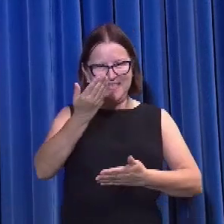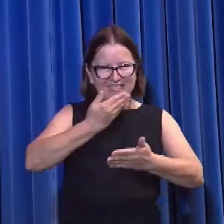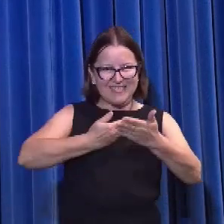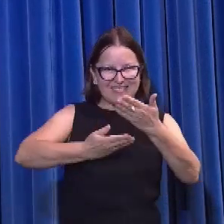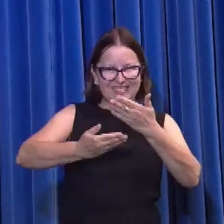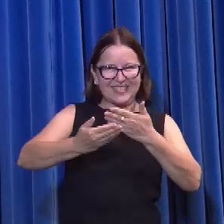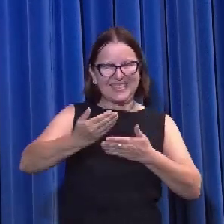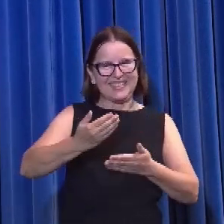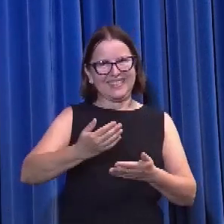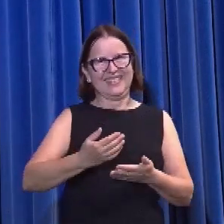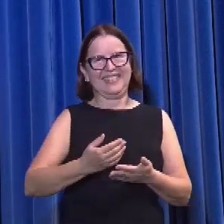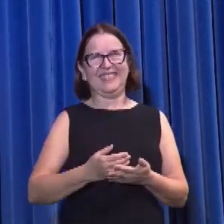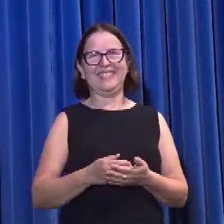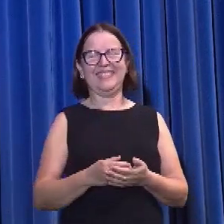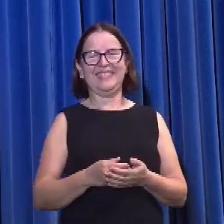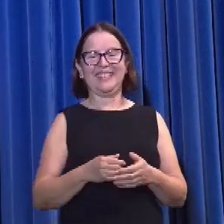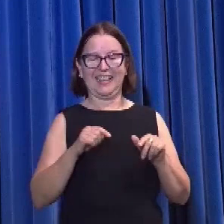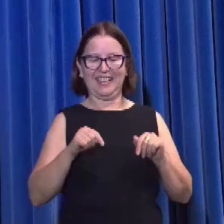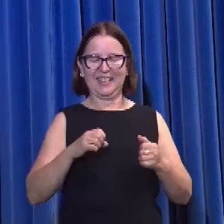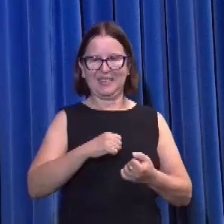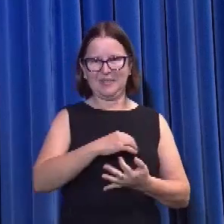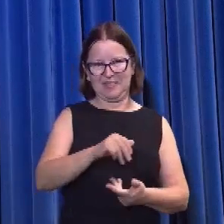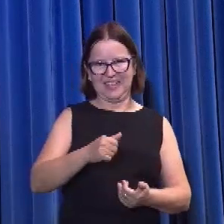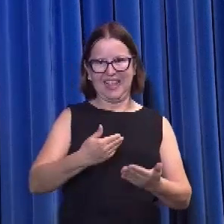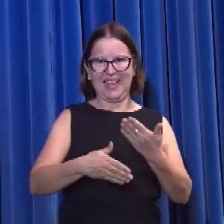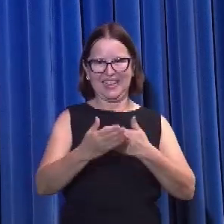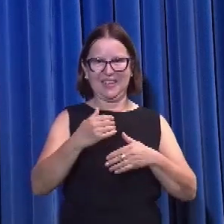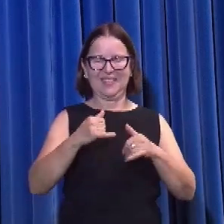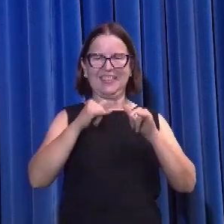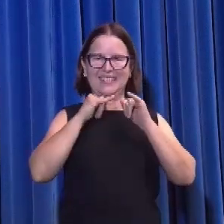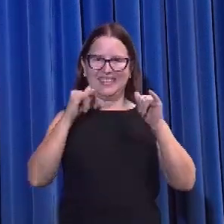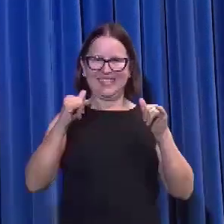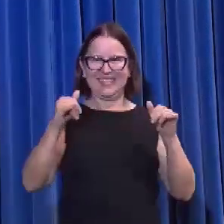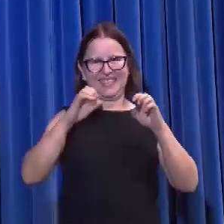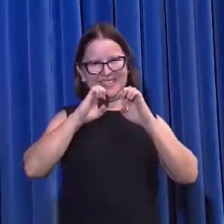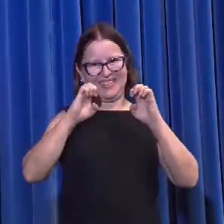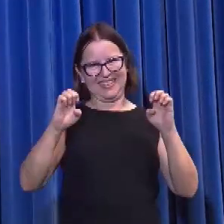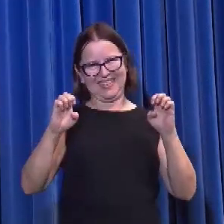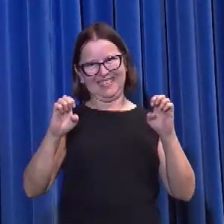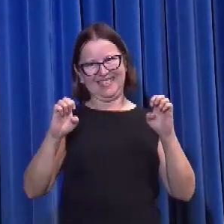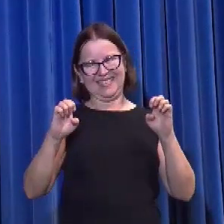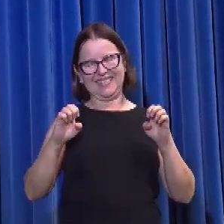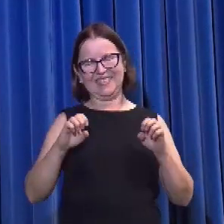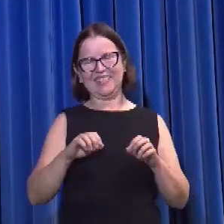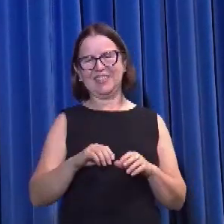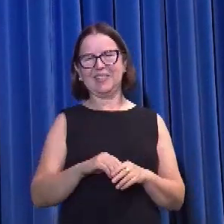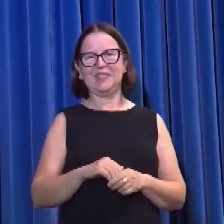granjeamos nesse mundo com a pregação do Evangelho.